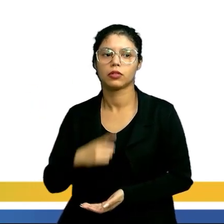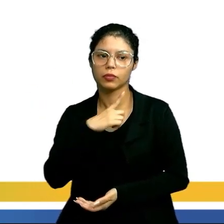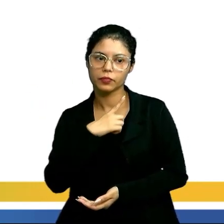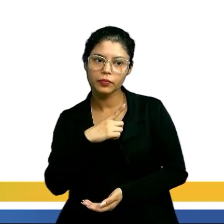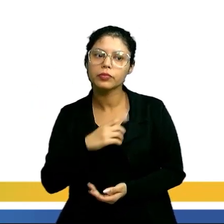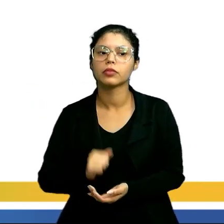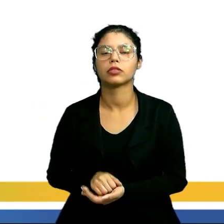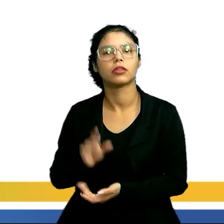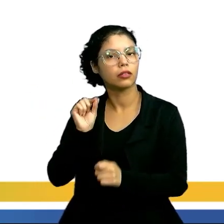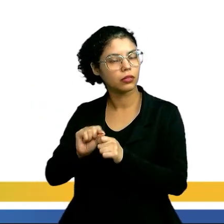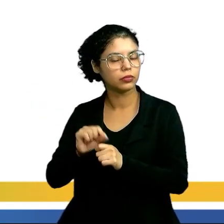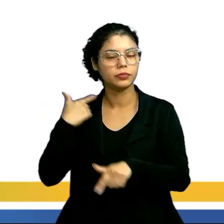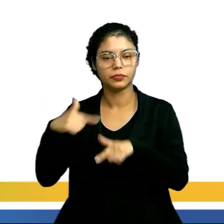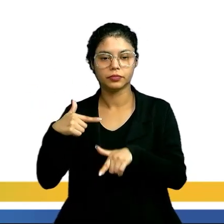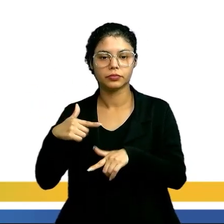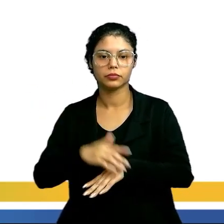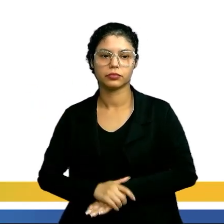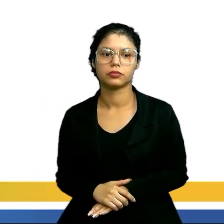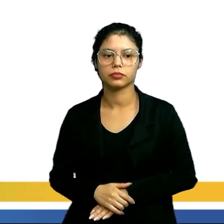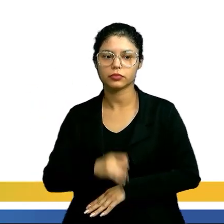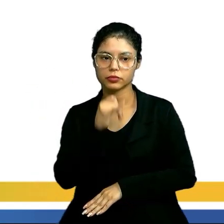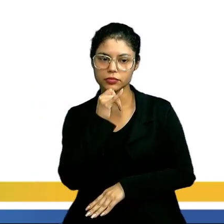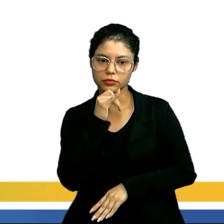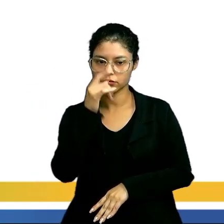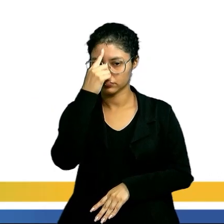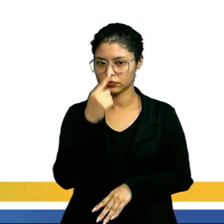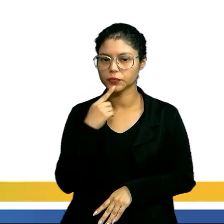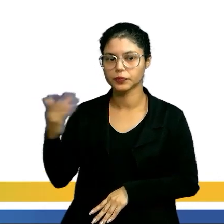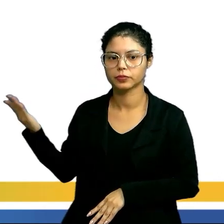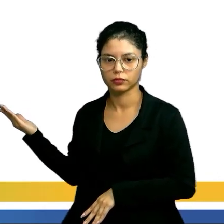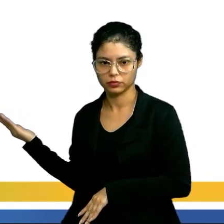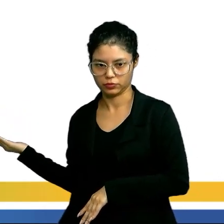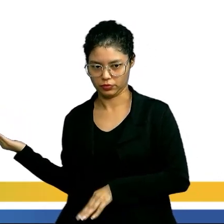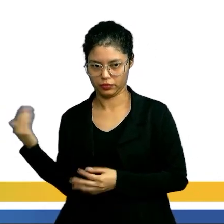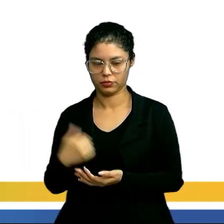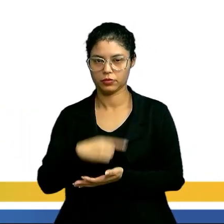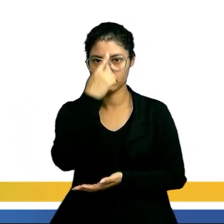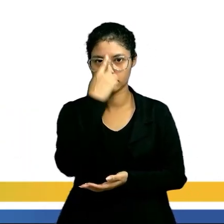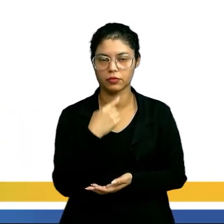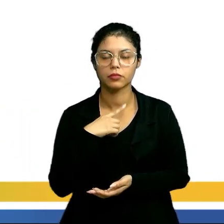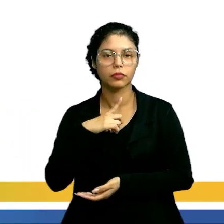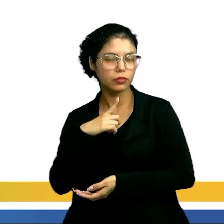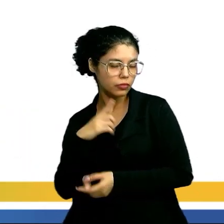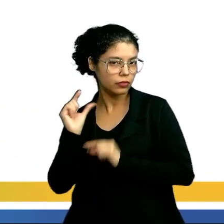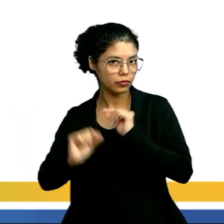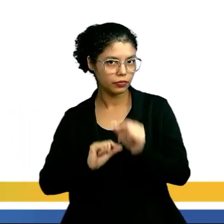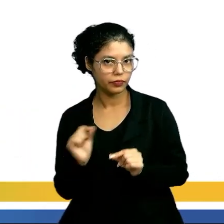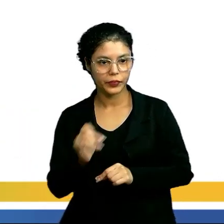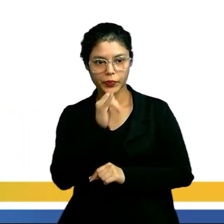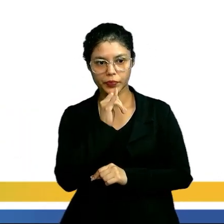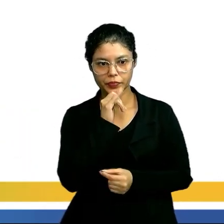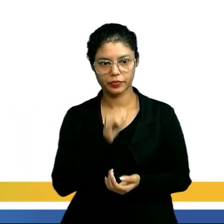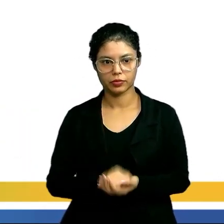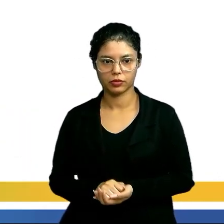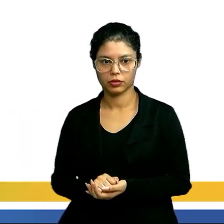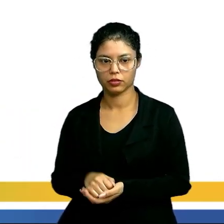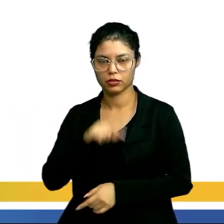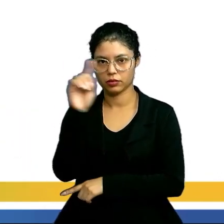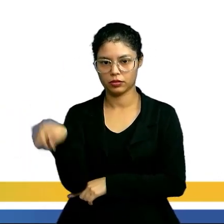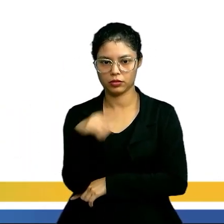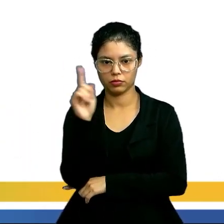capacidade que um corpo tem de realizar trabalho. Na imagem que está aparecendo na tela, temos aqui um exemplo de